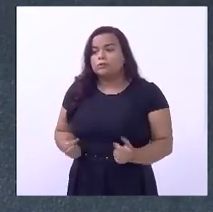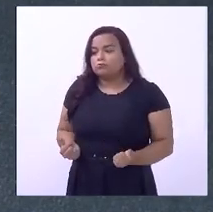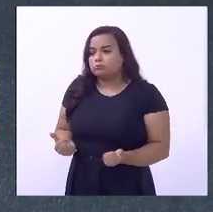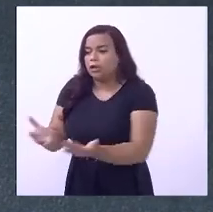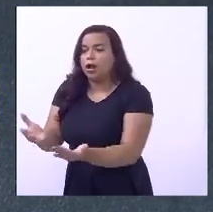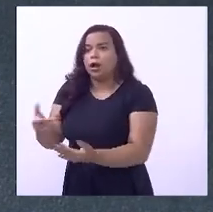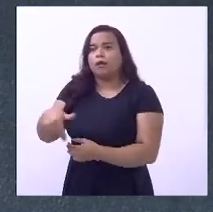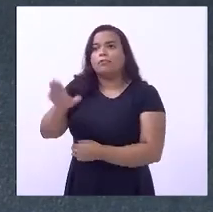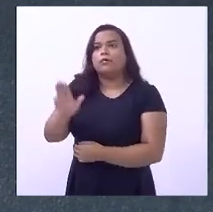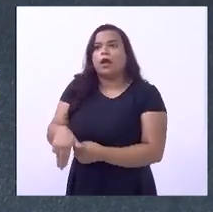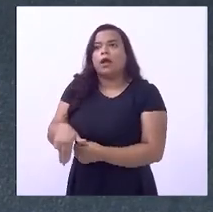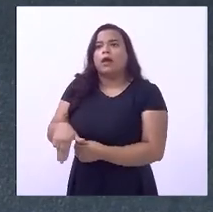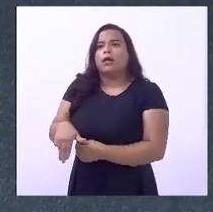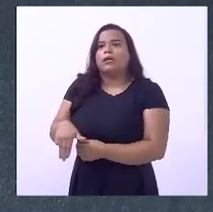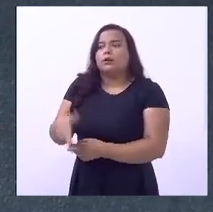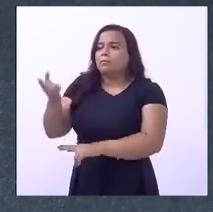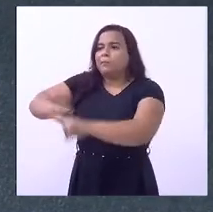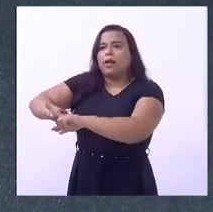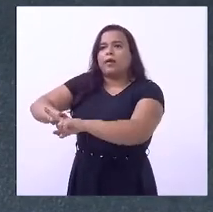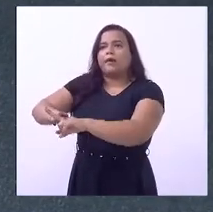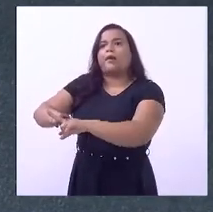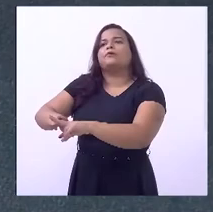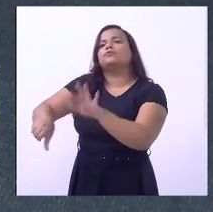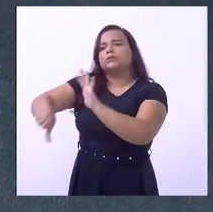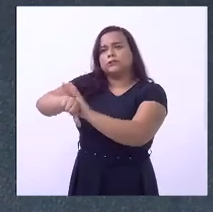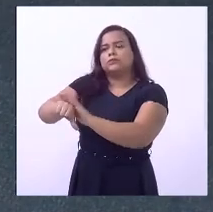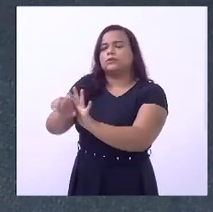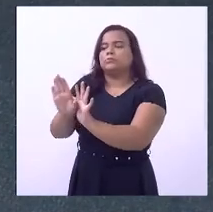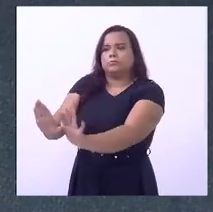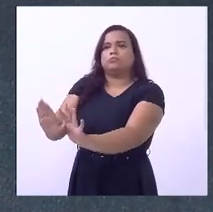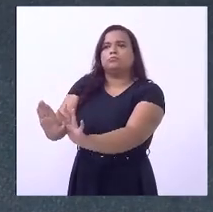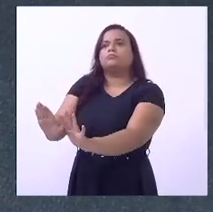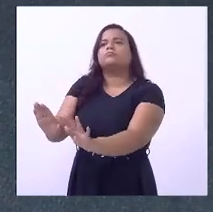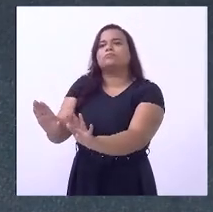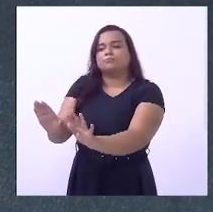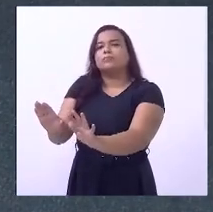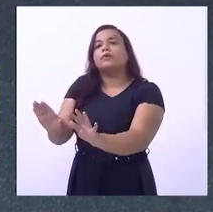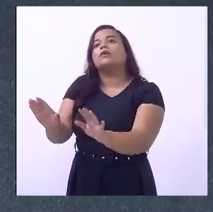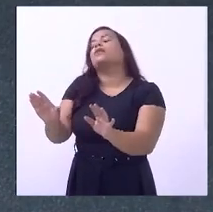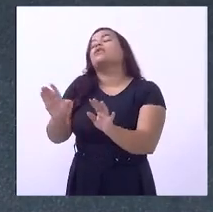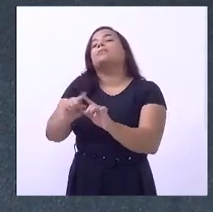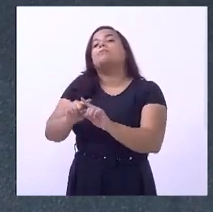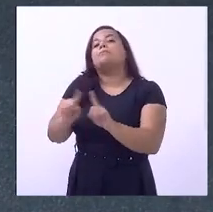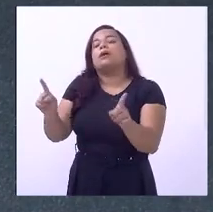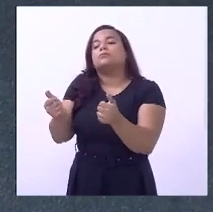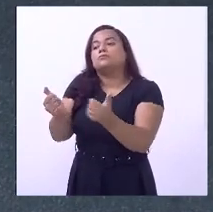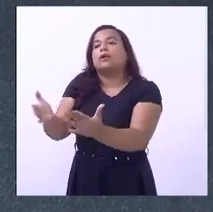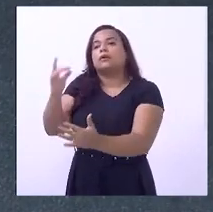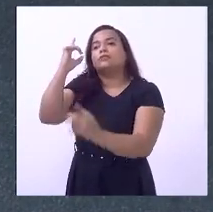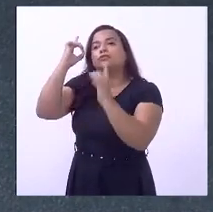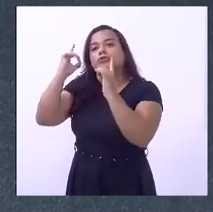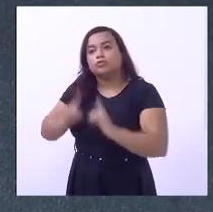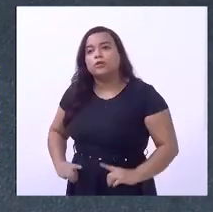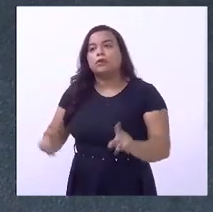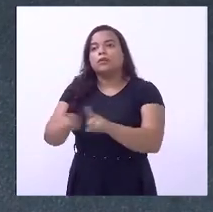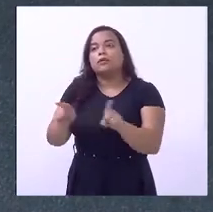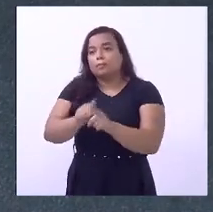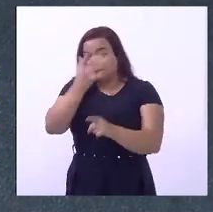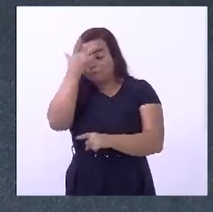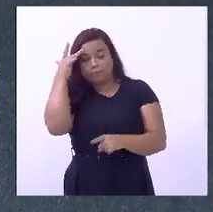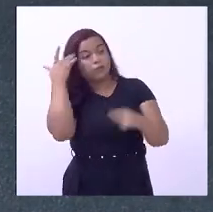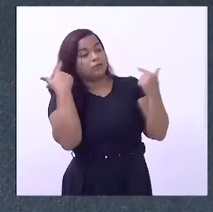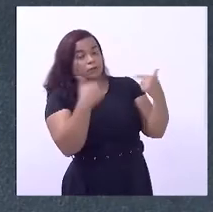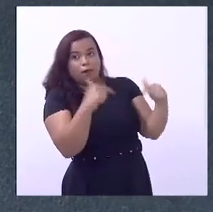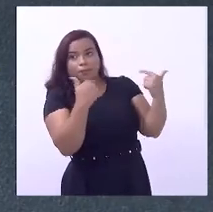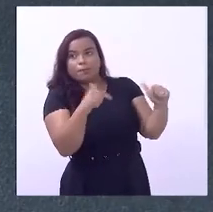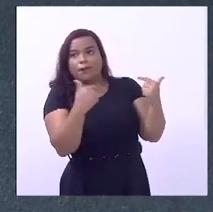está privado ou privada da sua liberdade, mas que se garanta dignidade para quem trabalha,